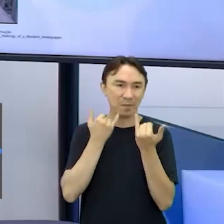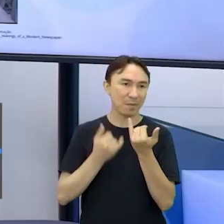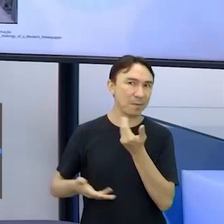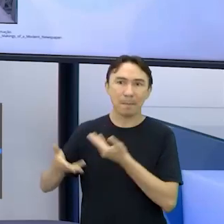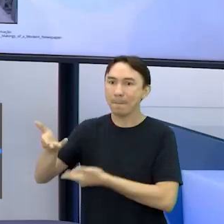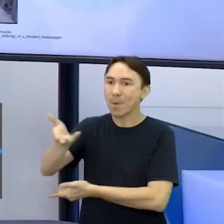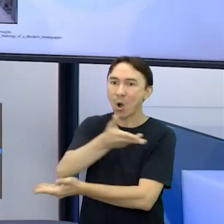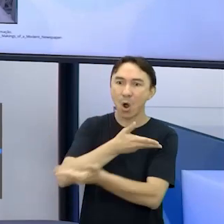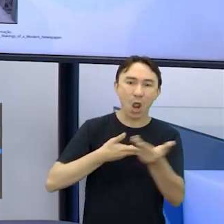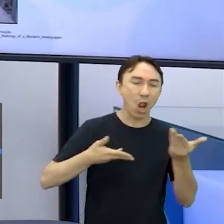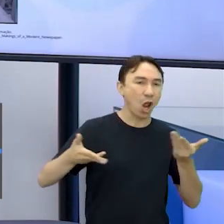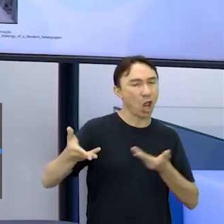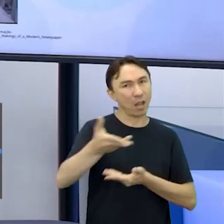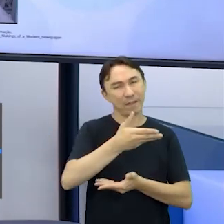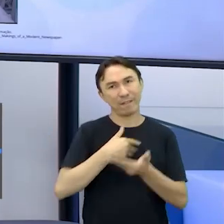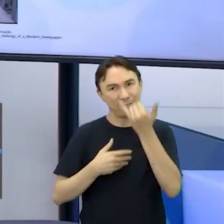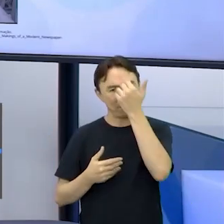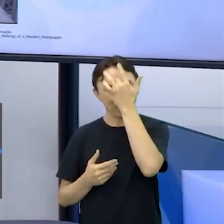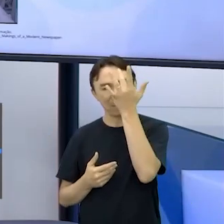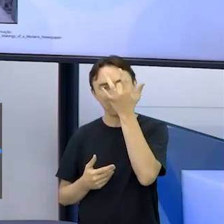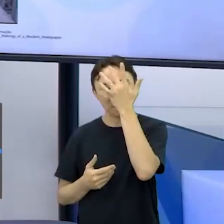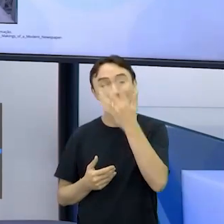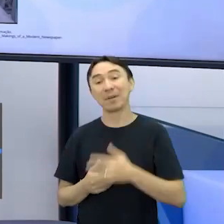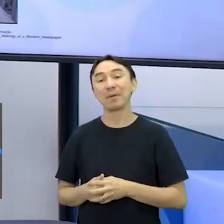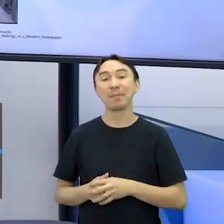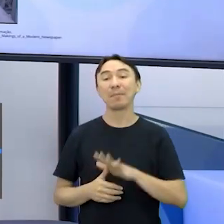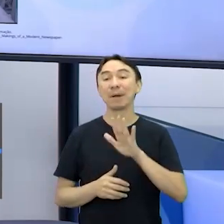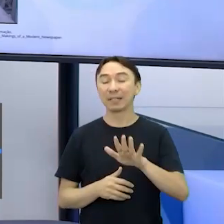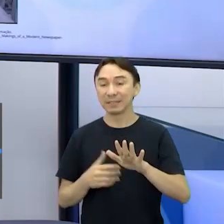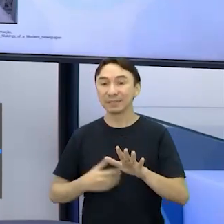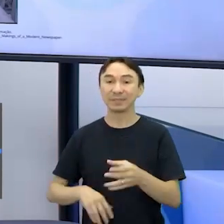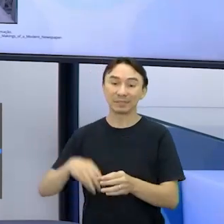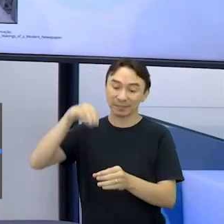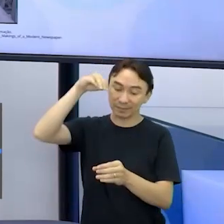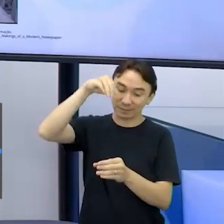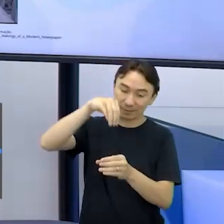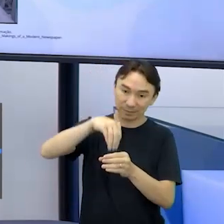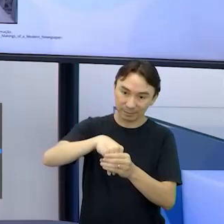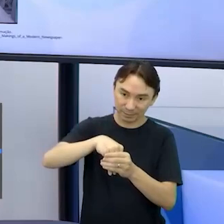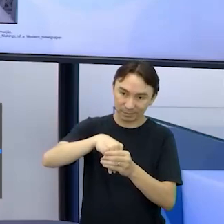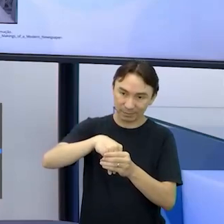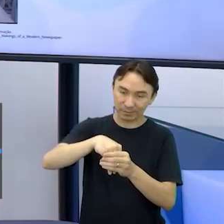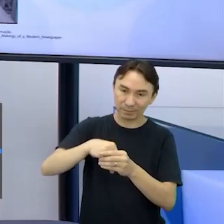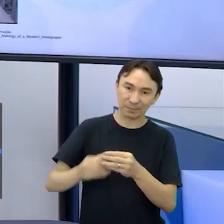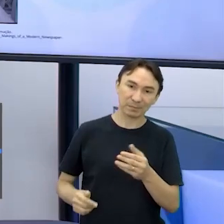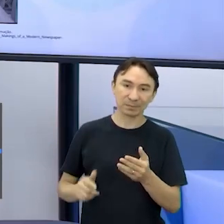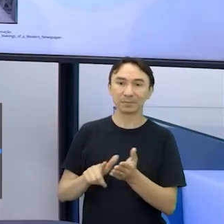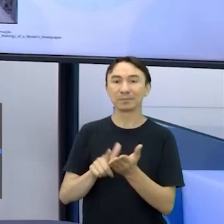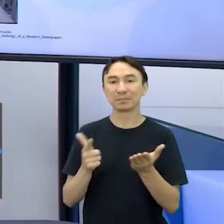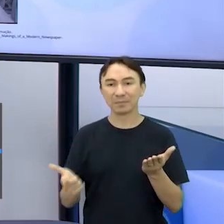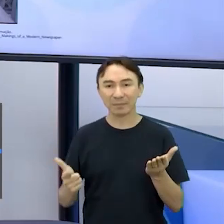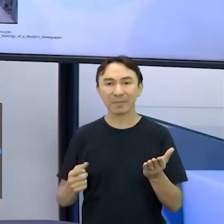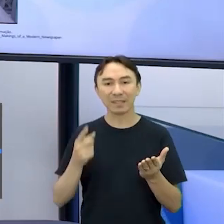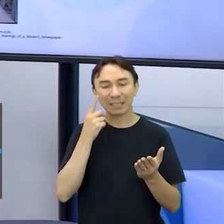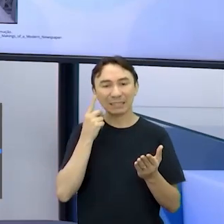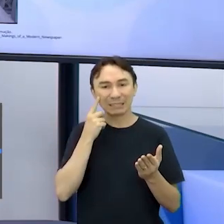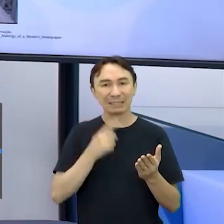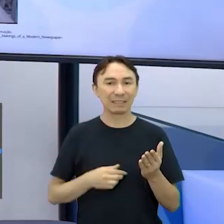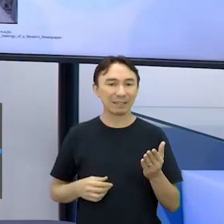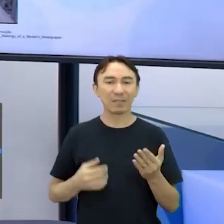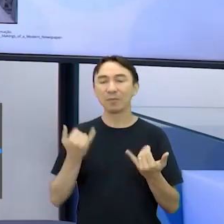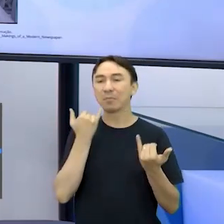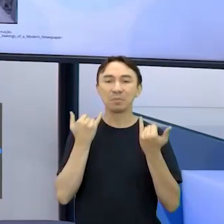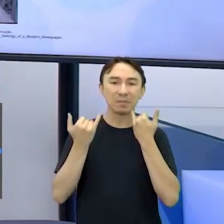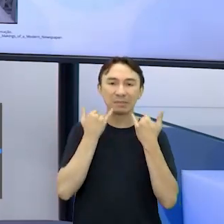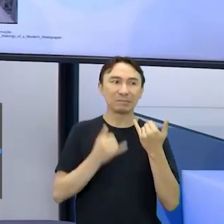tá? Mas como é que funciona uma editoria lá dentro do jornal? É bom que não haja muitos entraves para a informação circular.